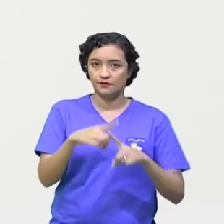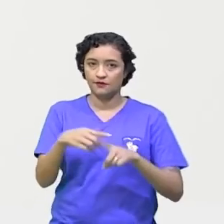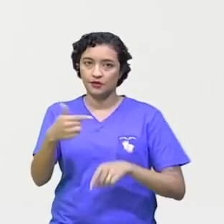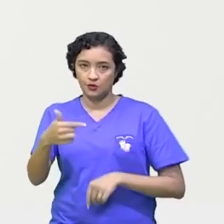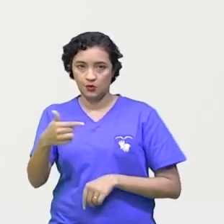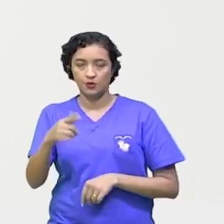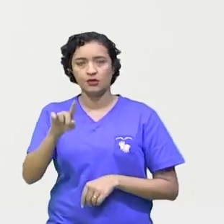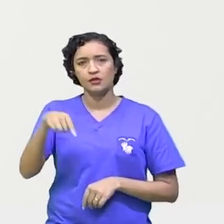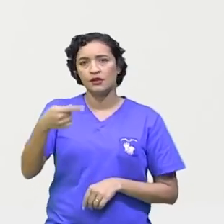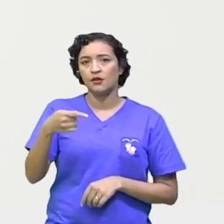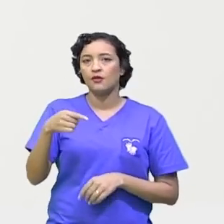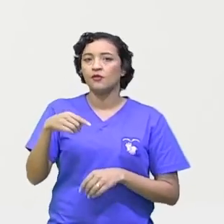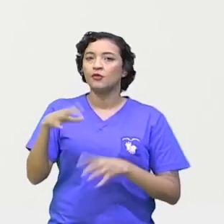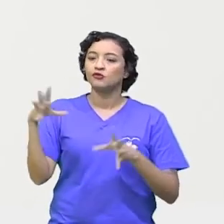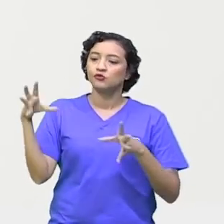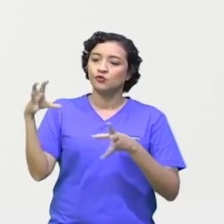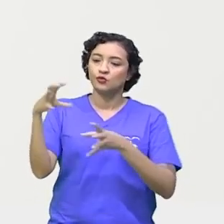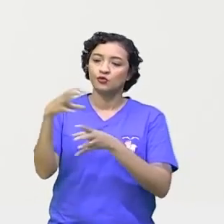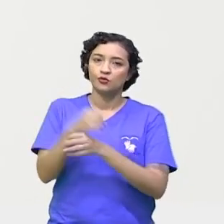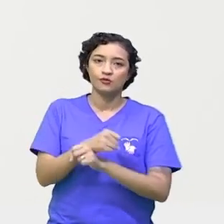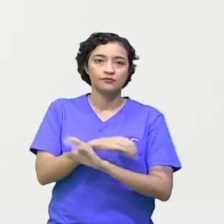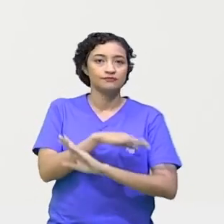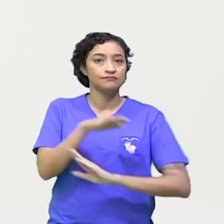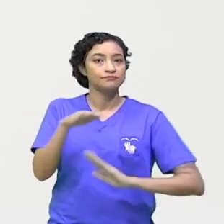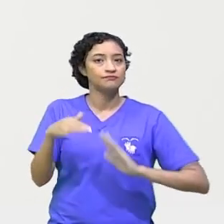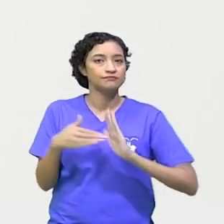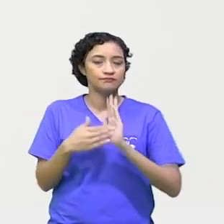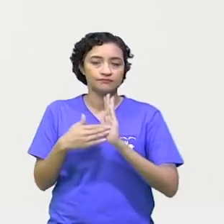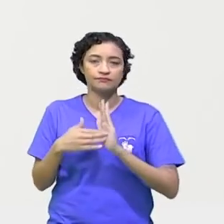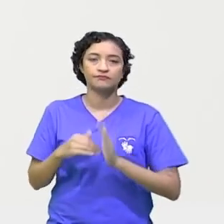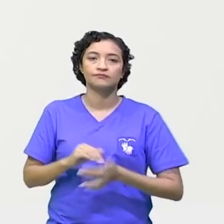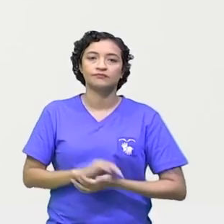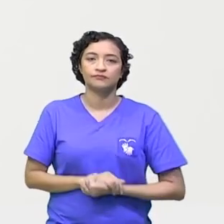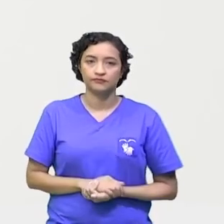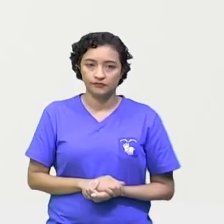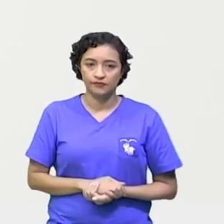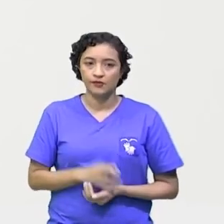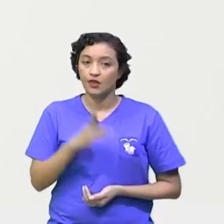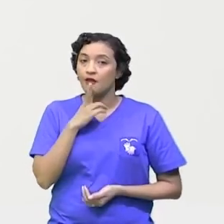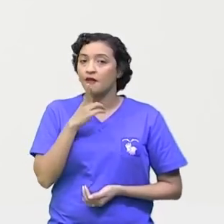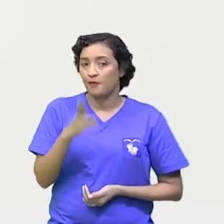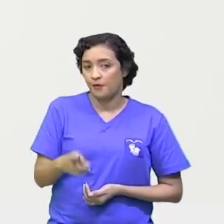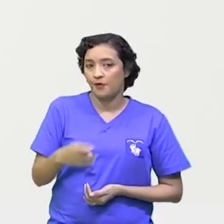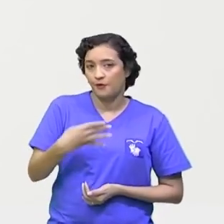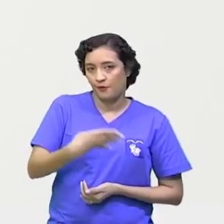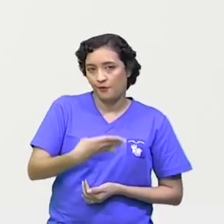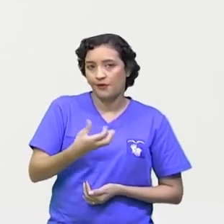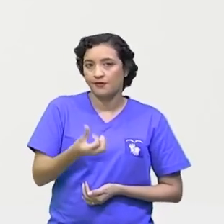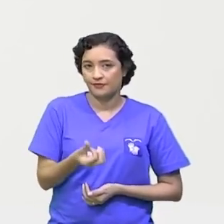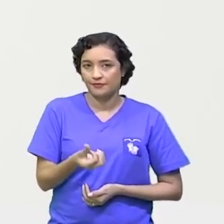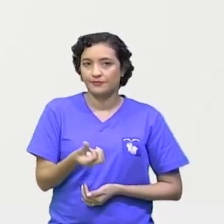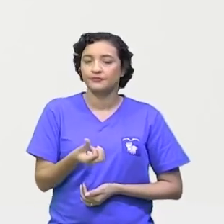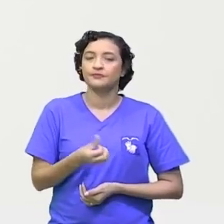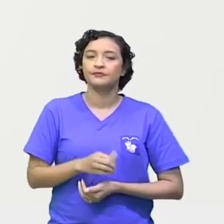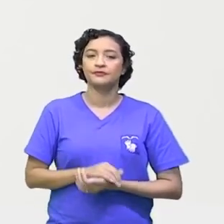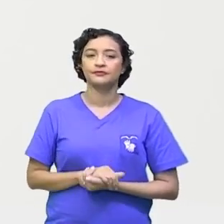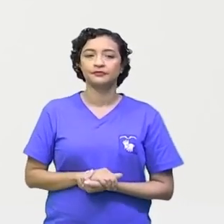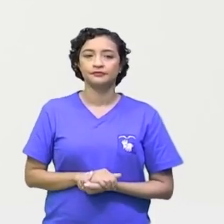somamos os resultados. 12 mais 24 mais 10, que é igual a quanto?